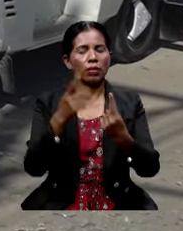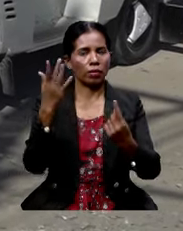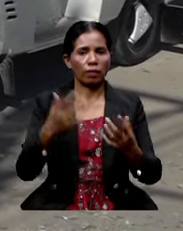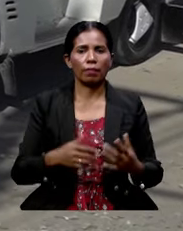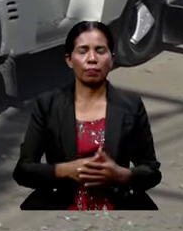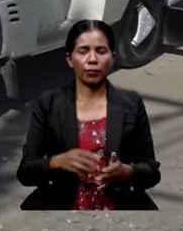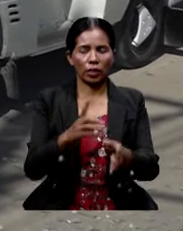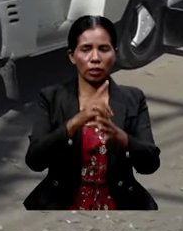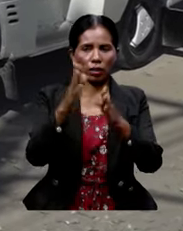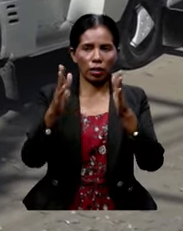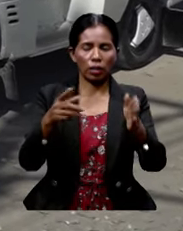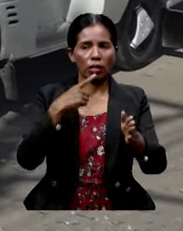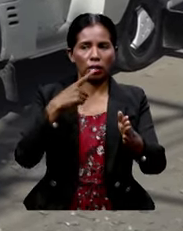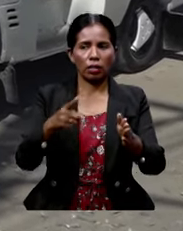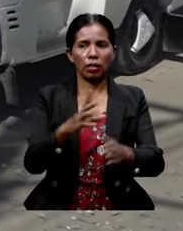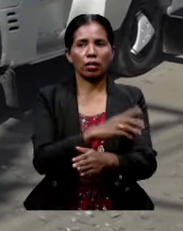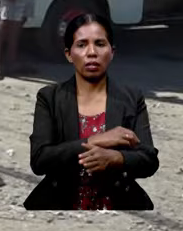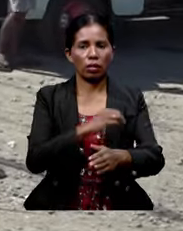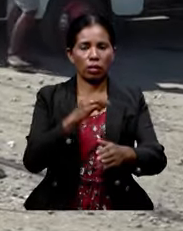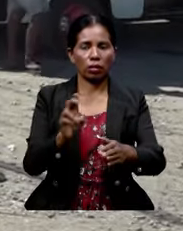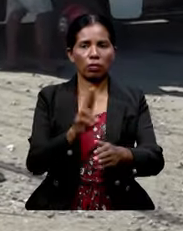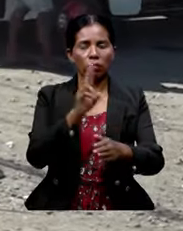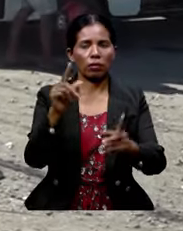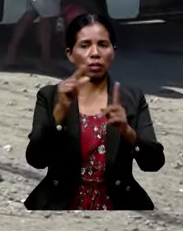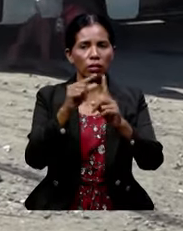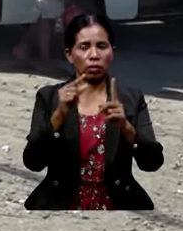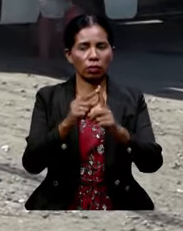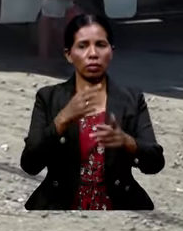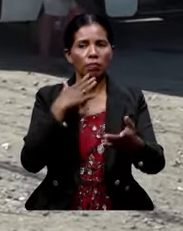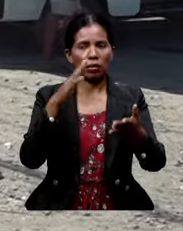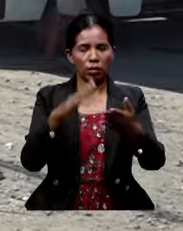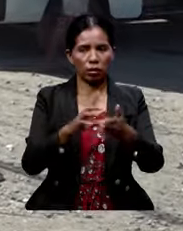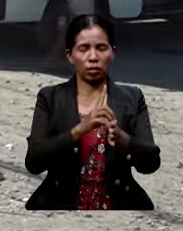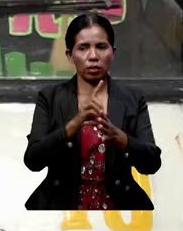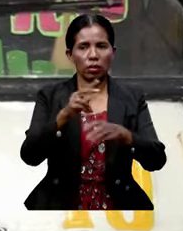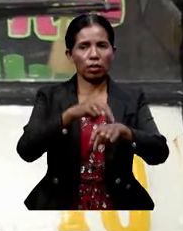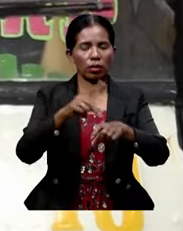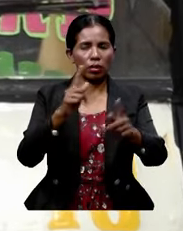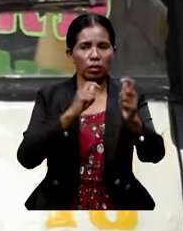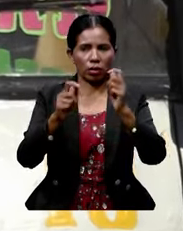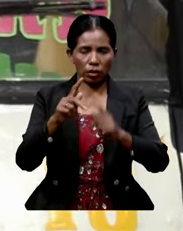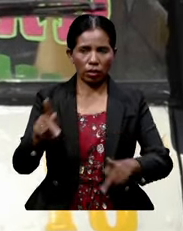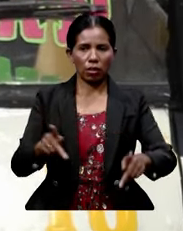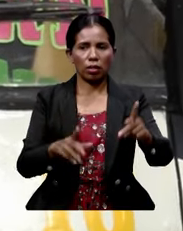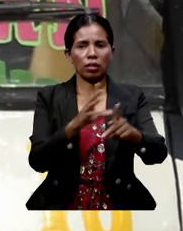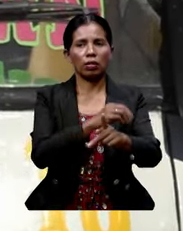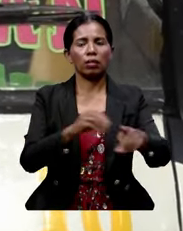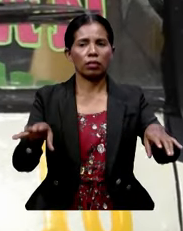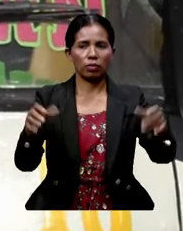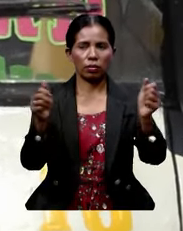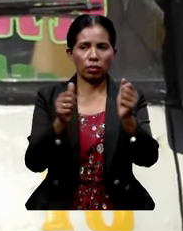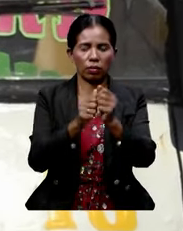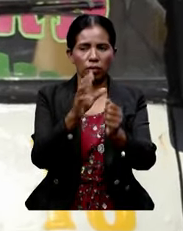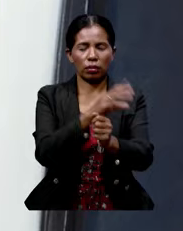Diretora Nehatutan atu minimiza motorista usa liafuan insultosa, Direção Nacional Transporte Terrestre sei serviço hamuto